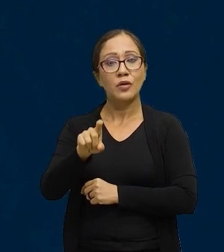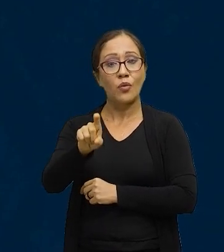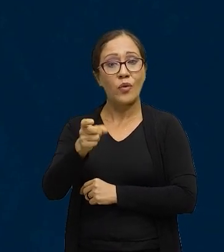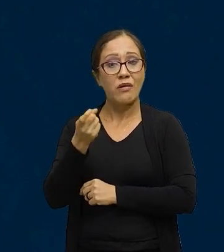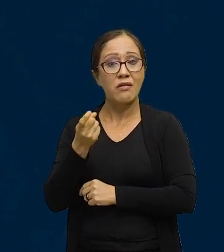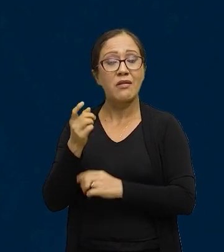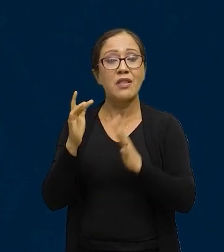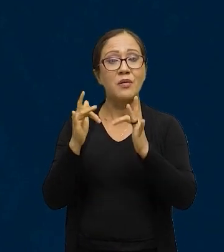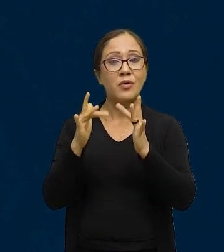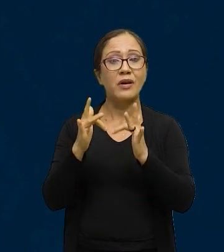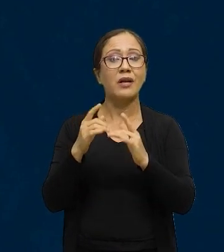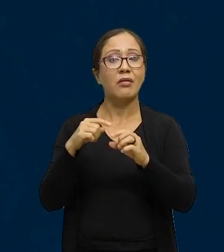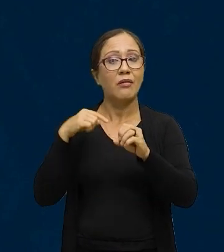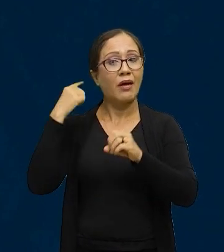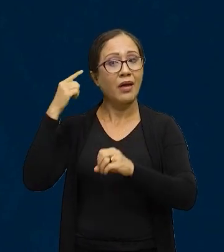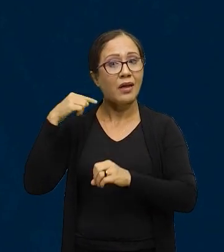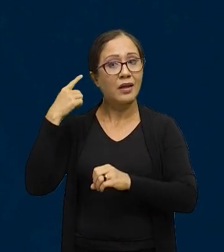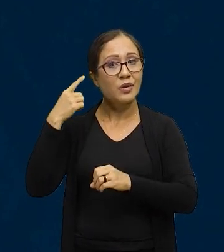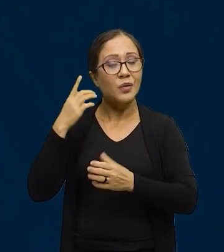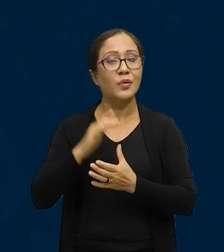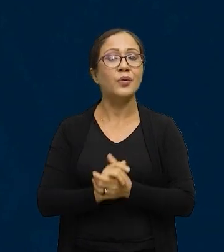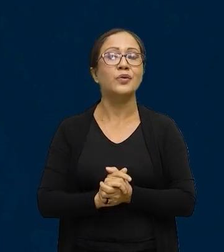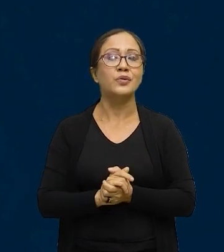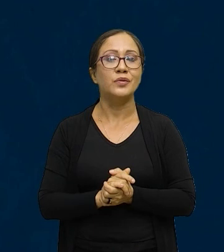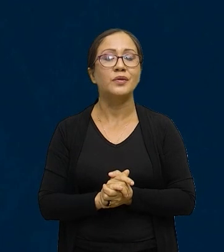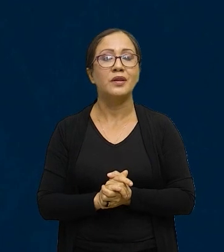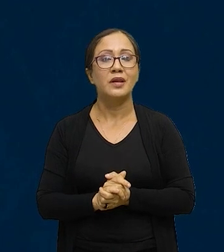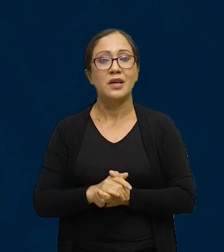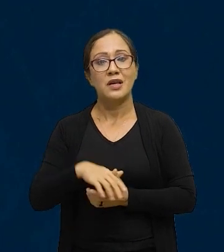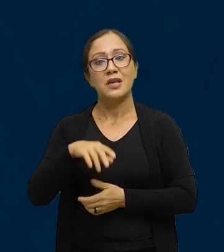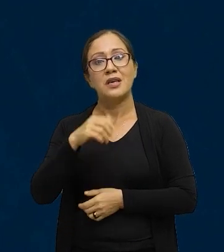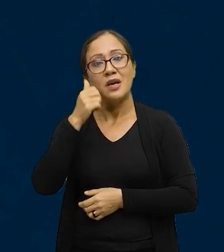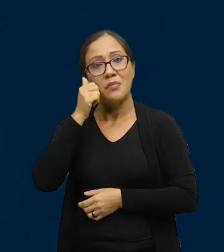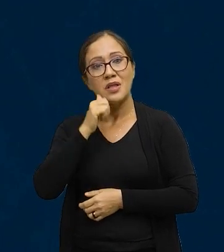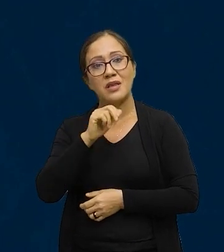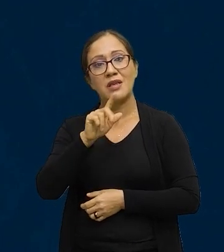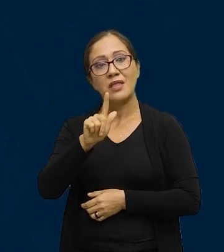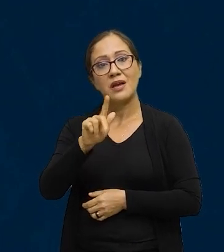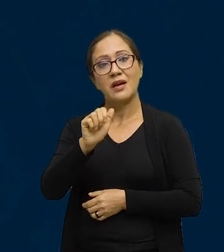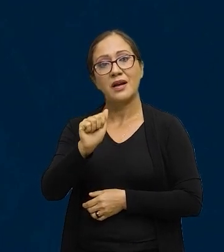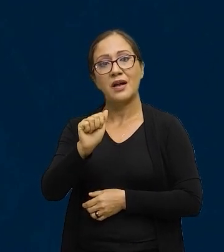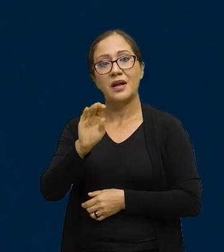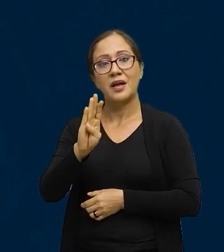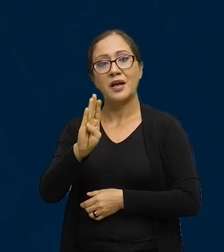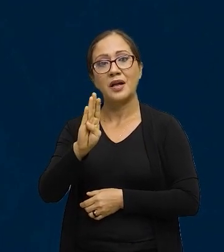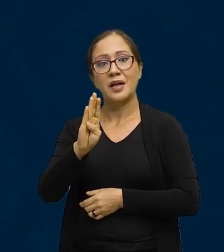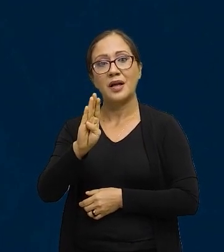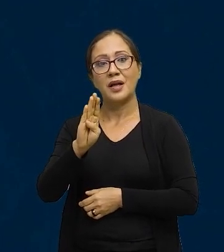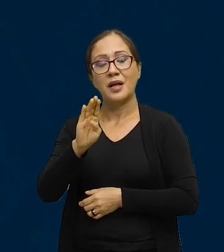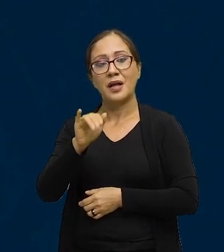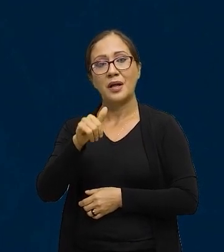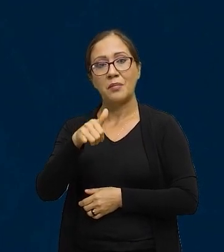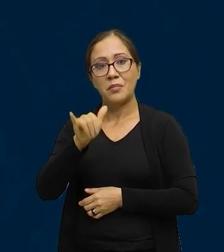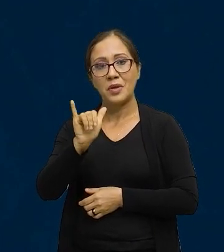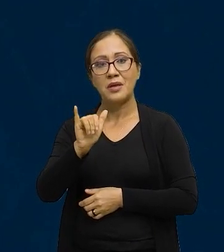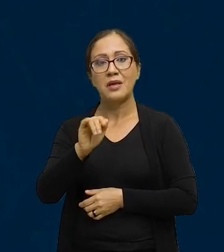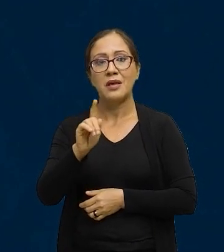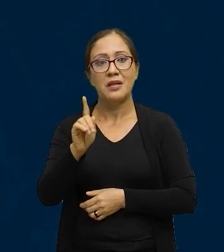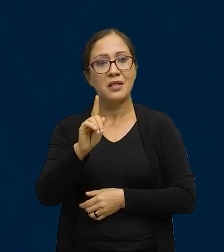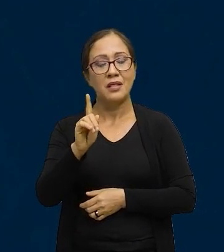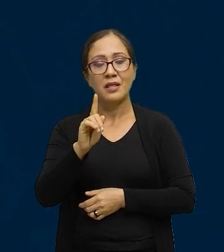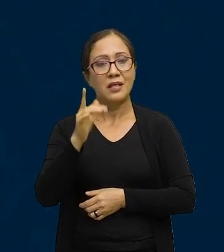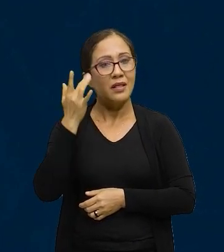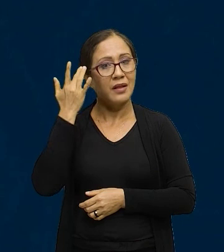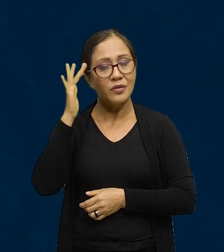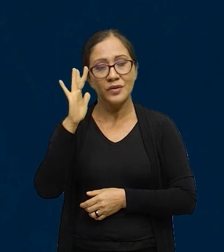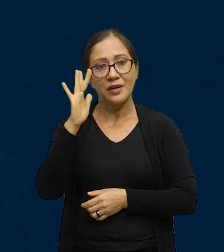disso. Não, ela não pensa, ela fala, né? Então é bem diferente. Então eu vou cortar aqui a palavra-chave. Ela